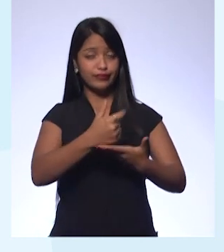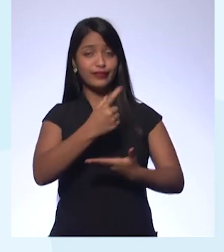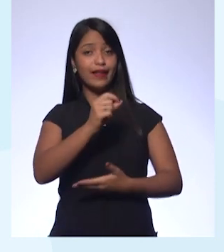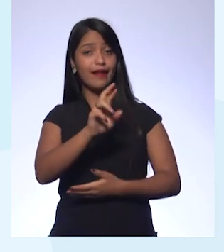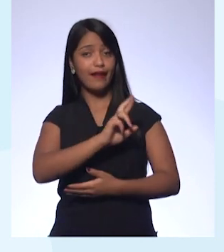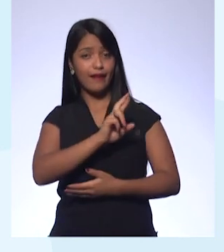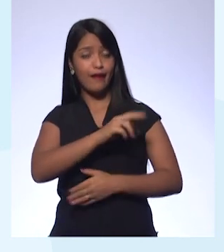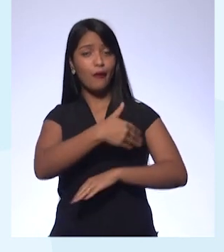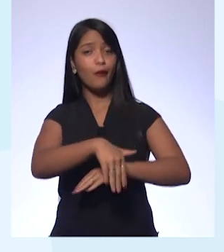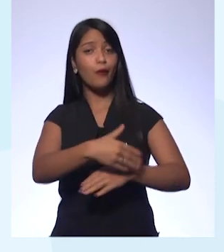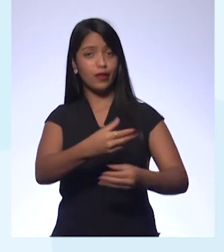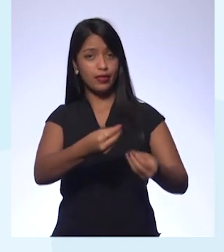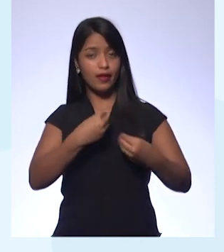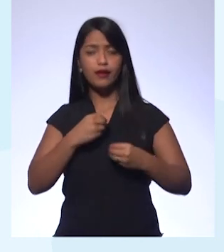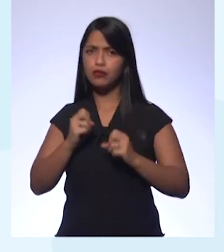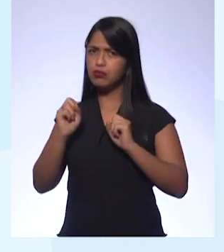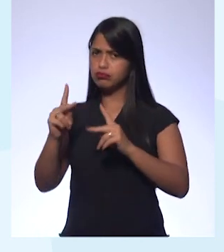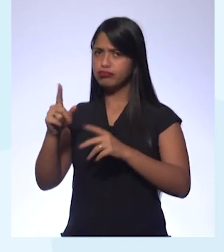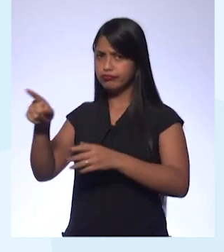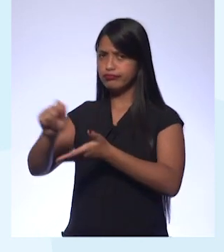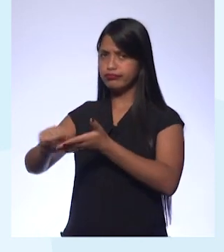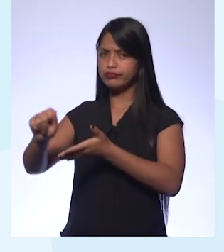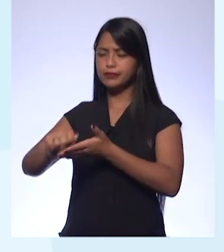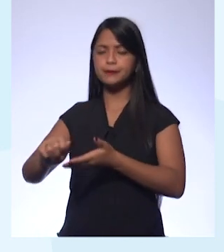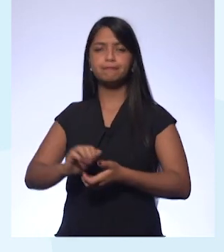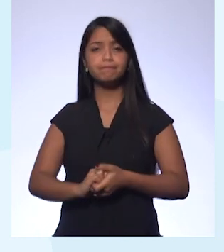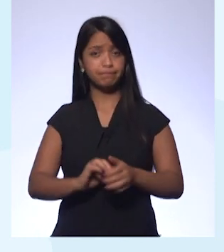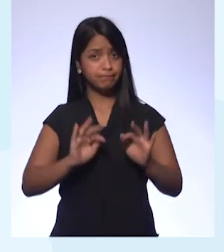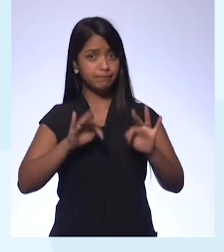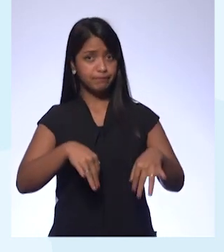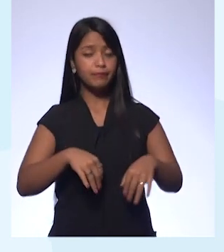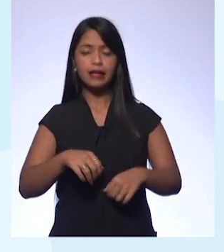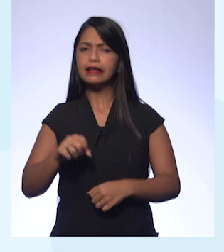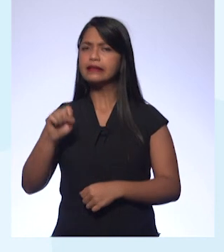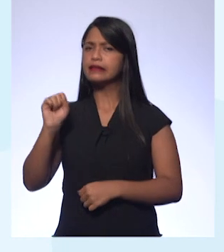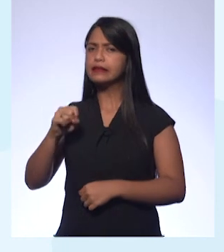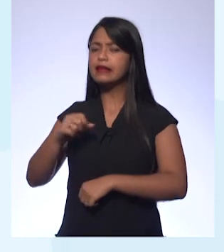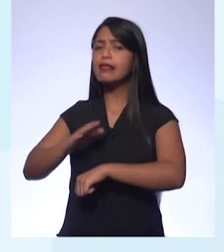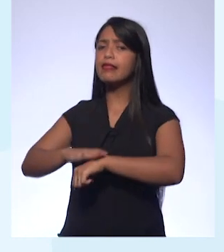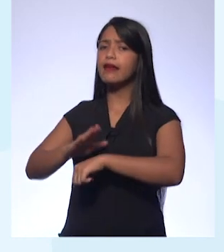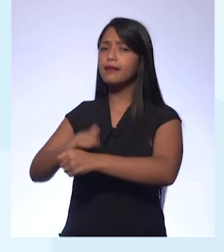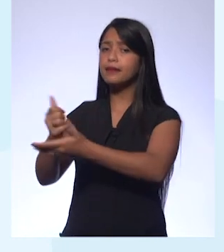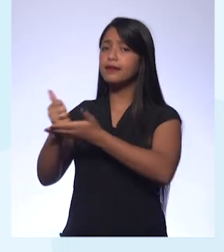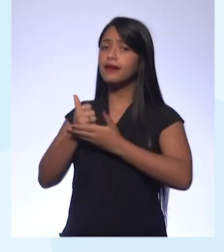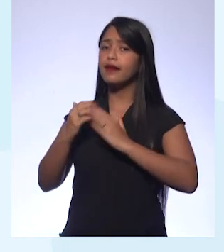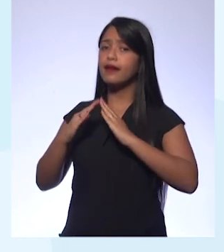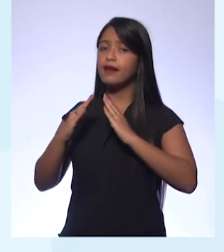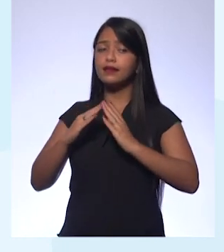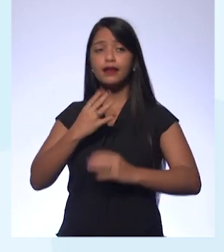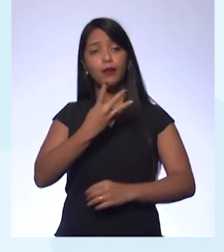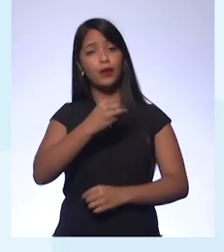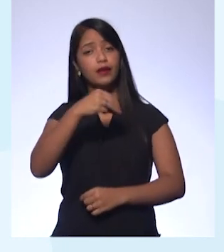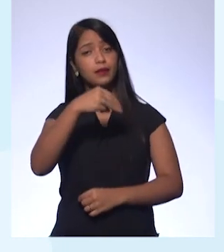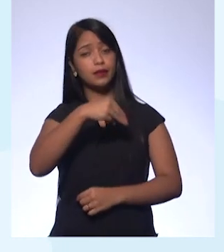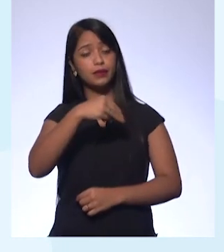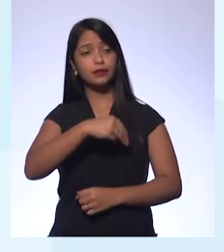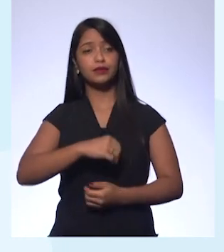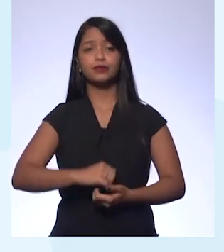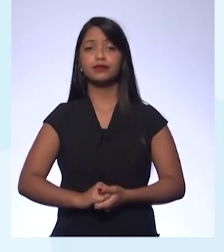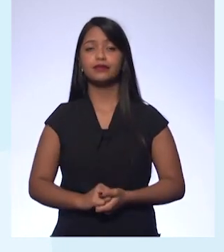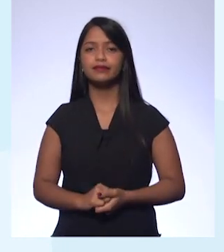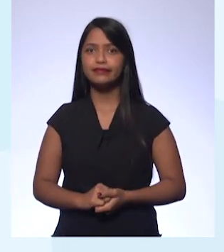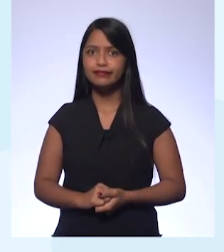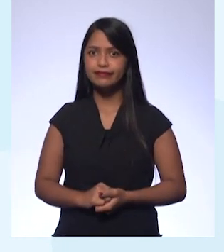aí. Posso encerrar o pedido? Pode sim. Quanto tempo o motoboy demora para entregar? 40 minutos, senhor. Já tinha desistido,